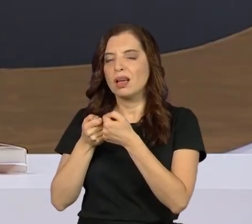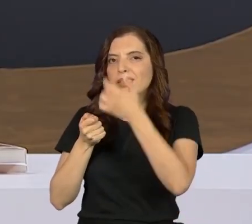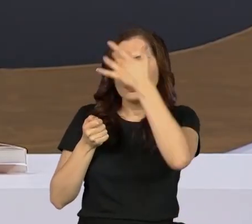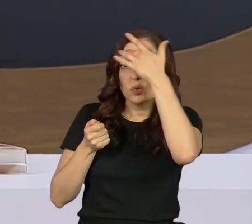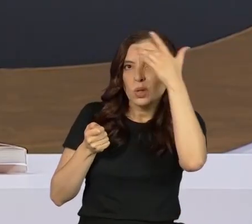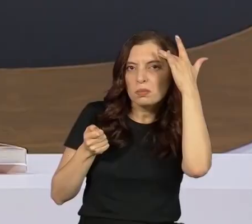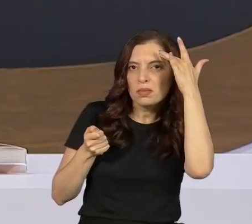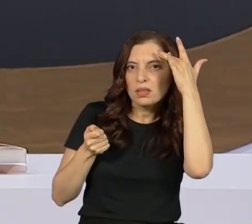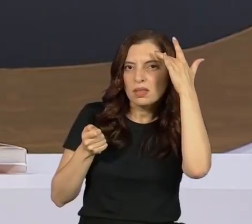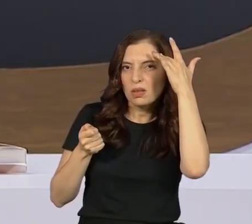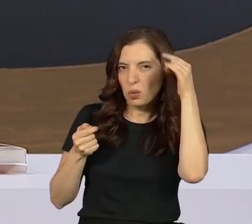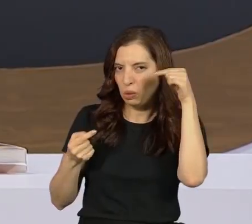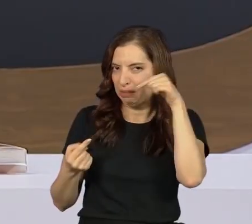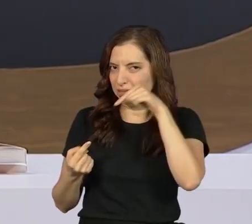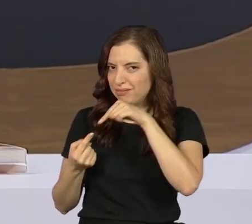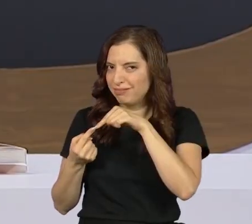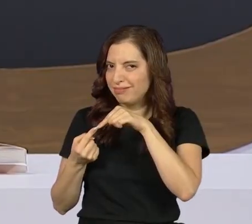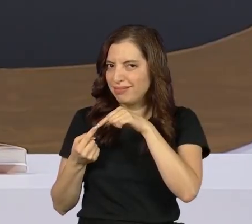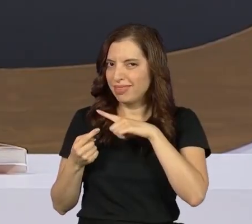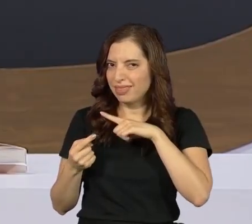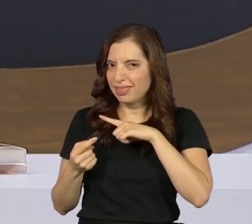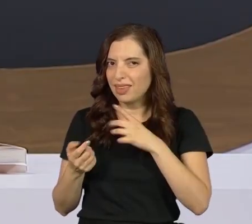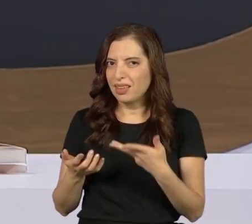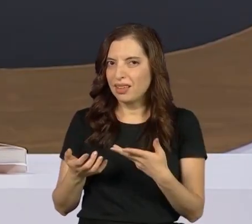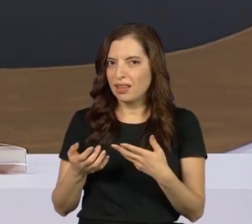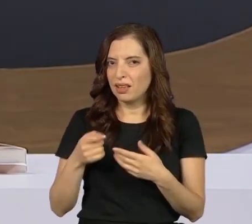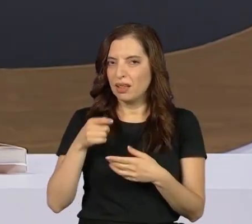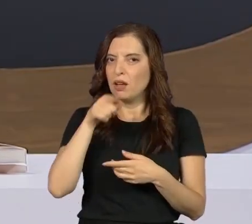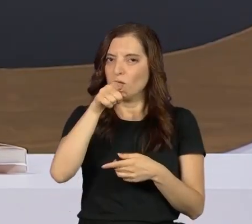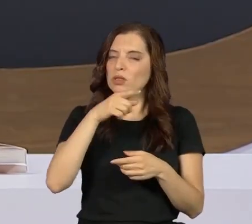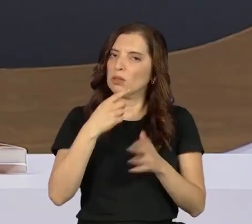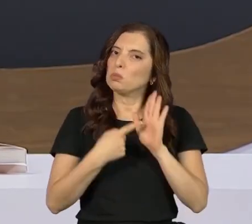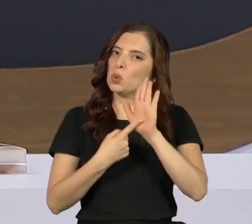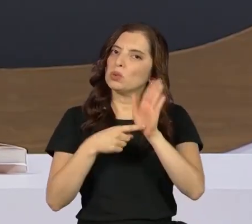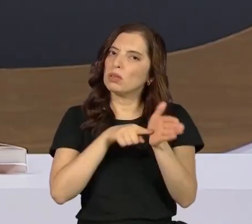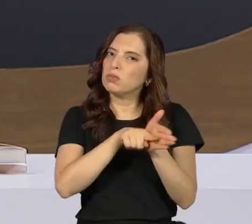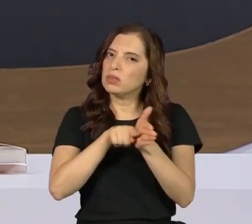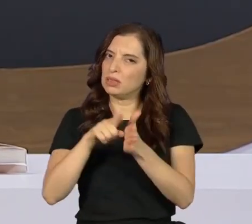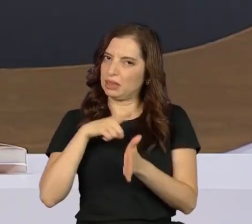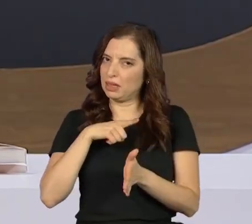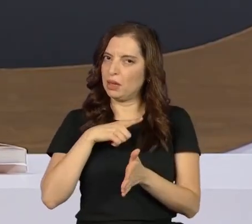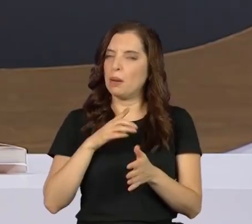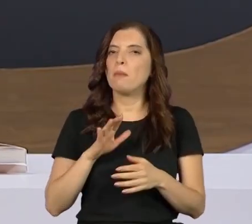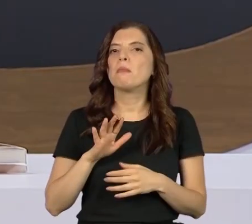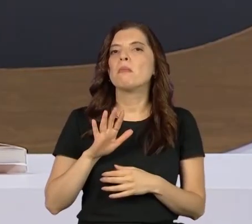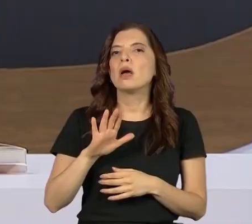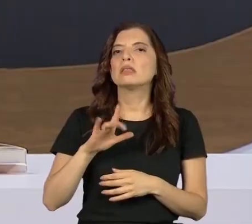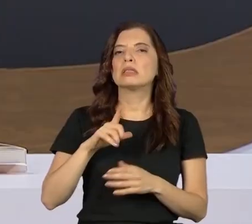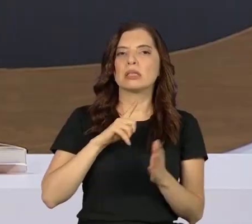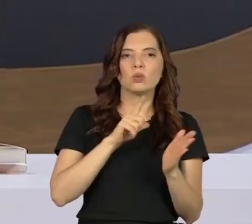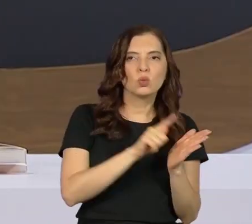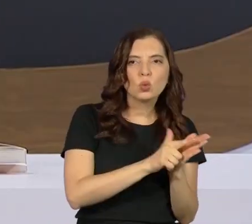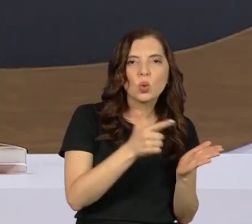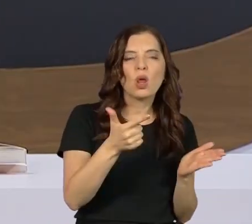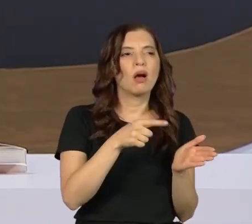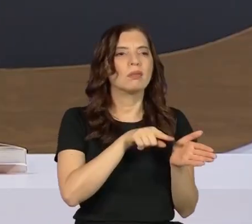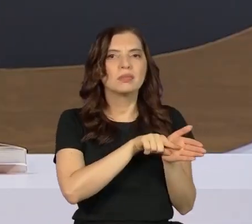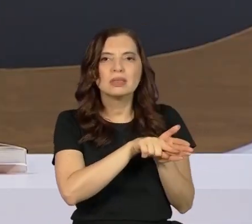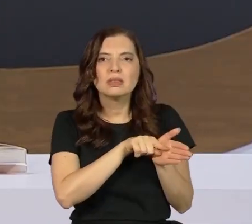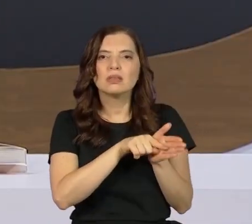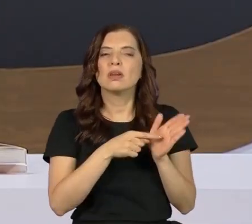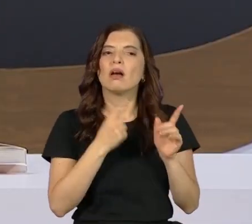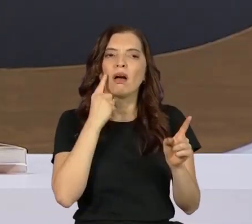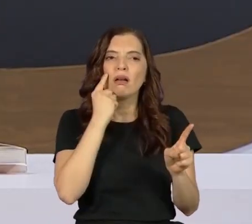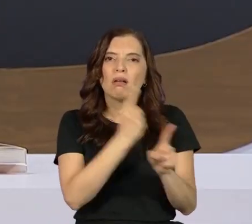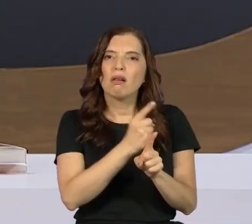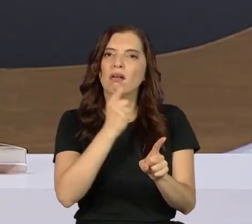há muitas evidências, mas, por exemplo, pesquisadores, até jornalistas, apontam que a crise de saúde mental é